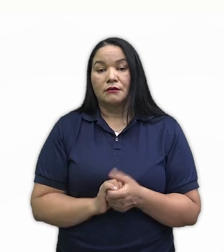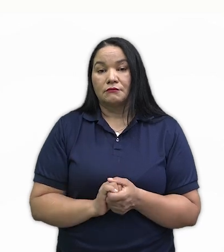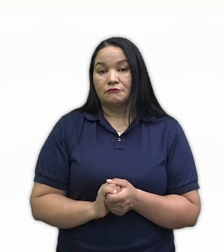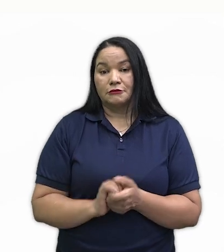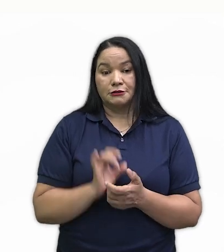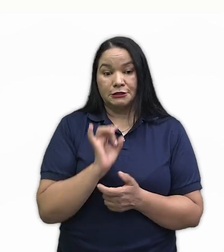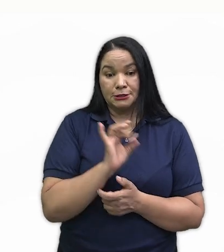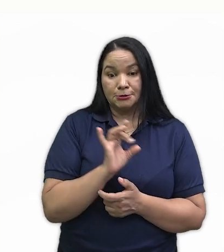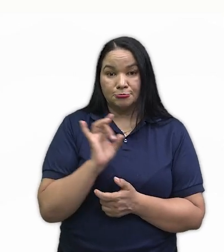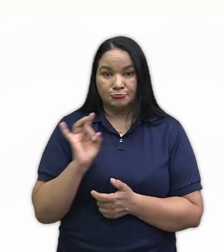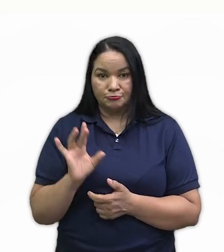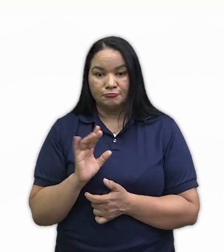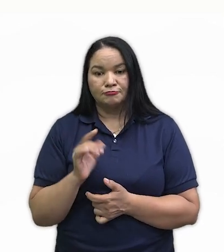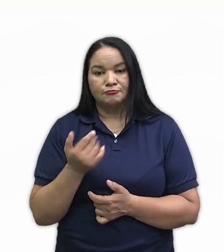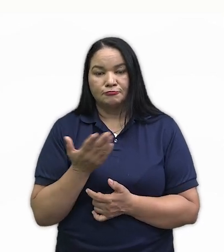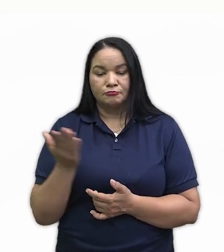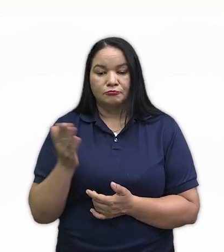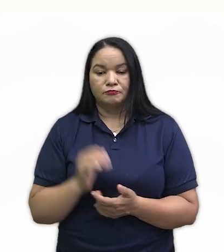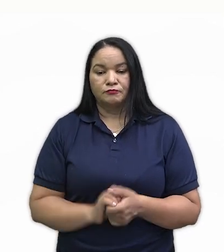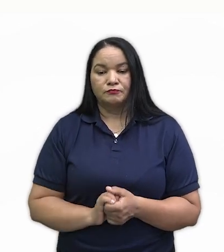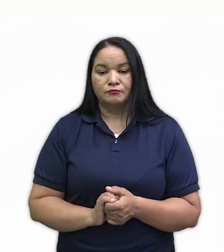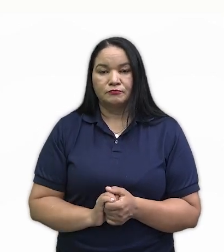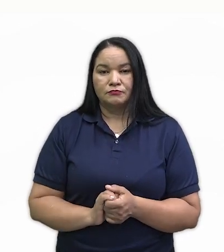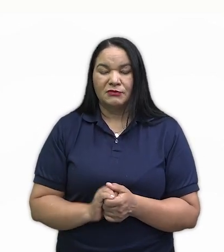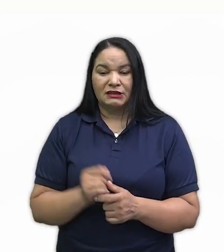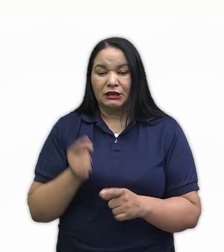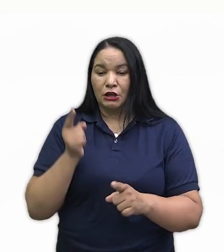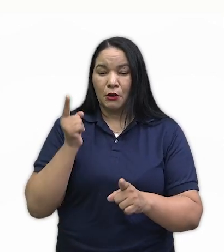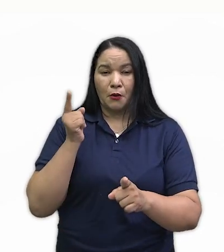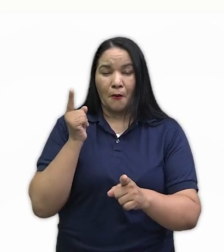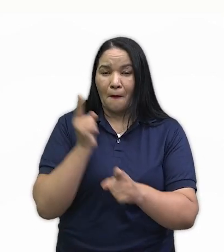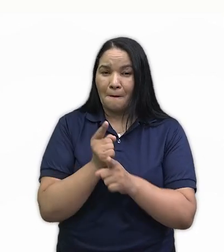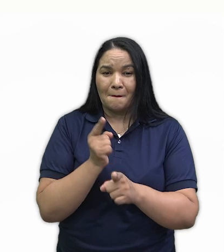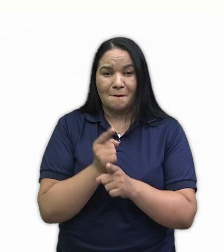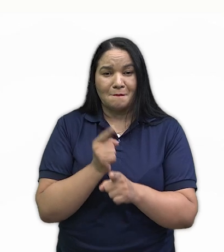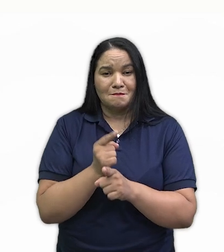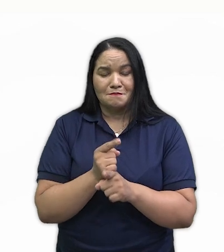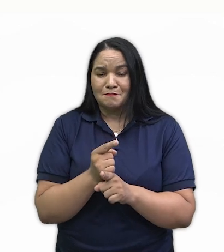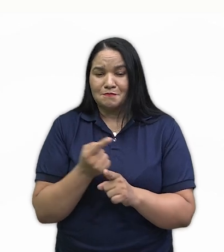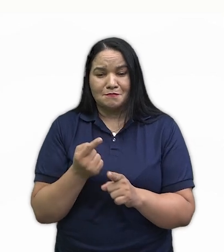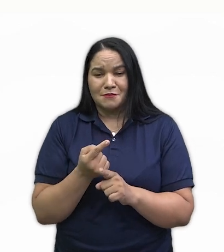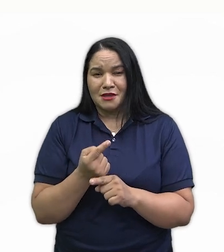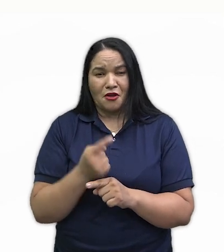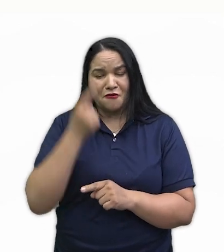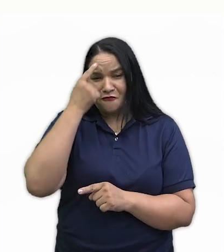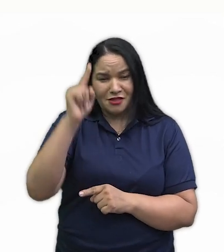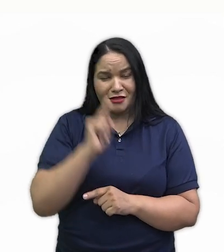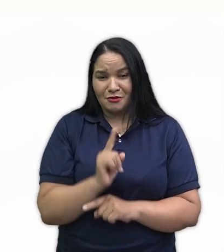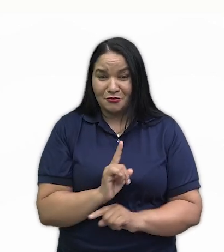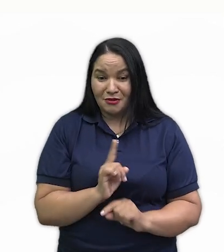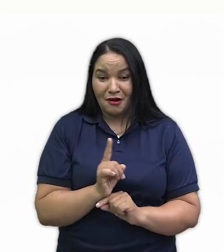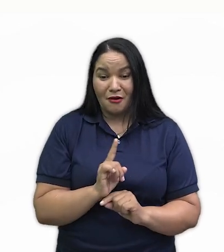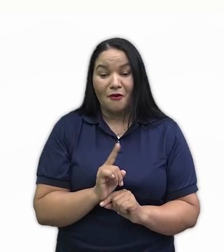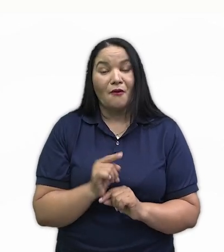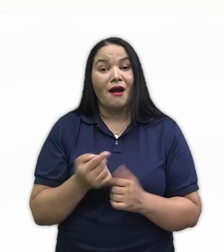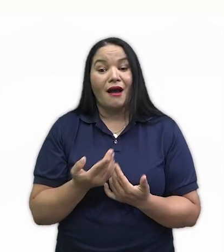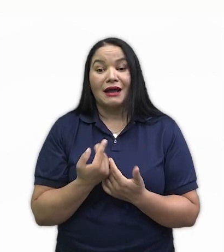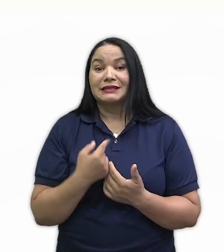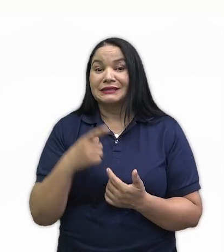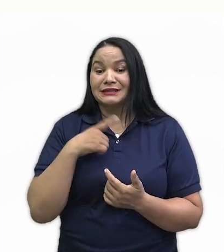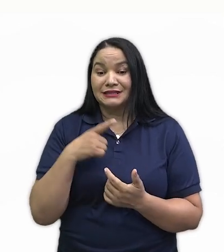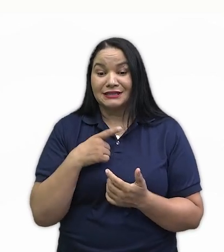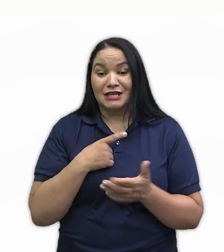dos logaritmos. Novamente, eu não encontrei esses valores da minha cabeça, eu não estou chutando. Nós temos